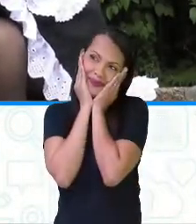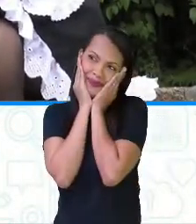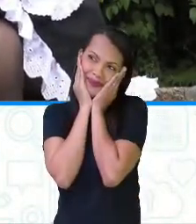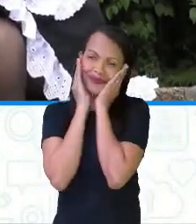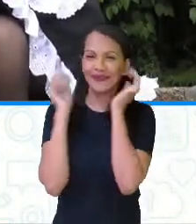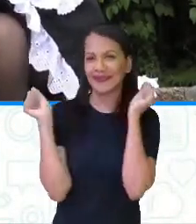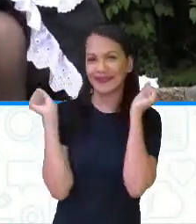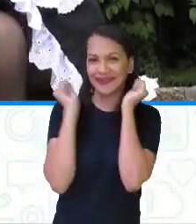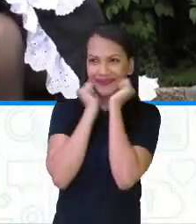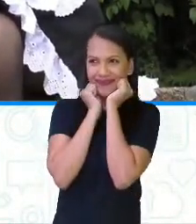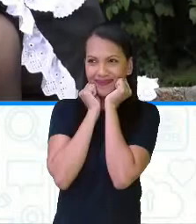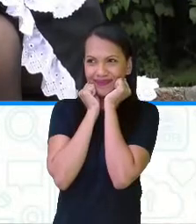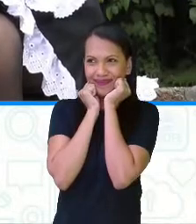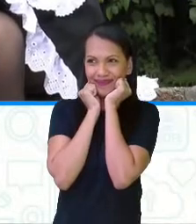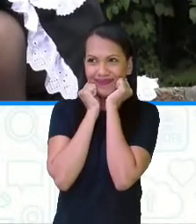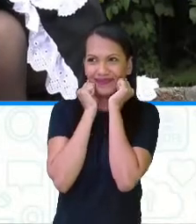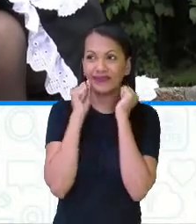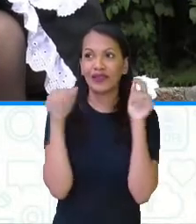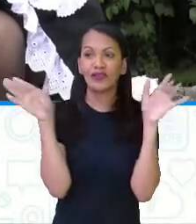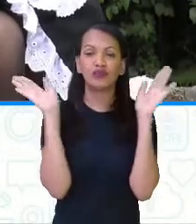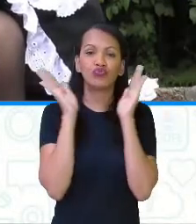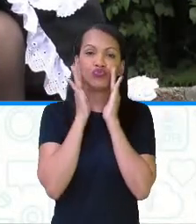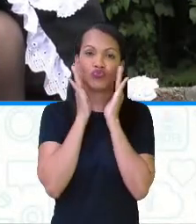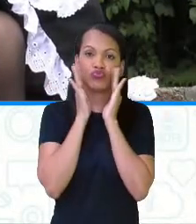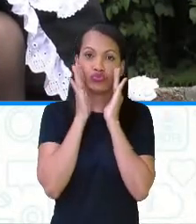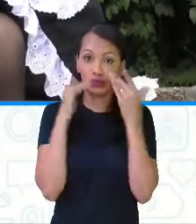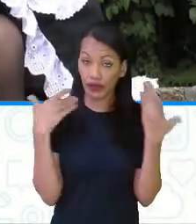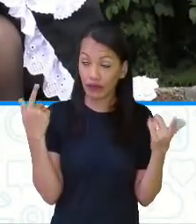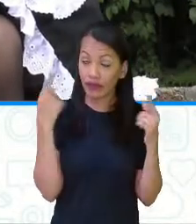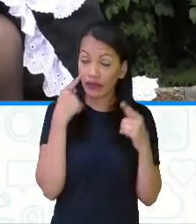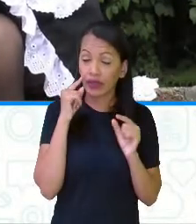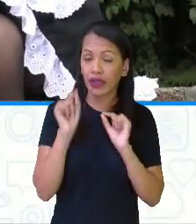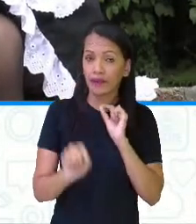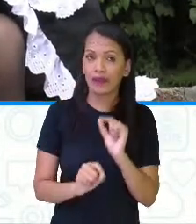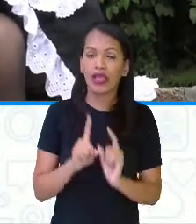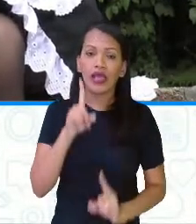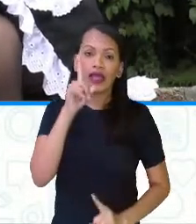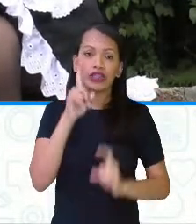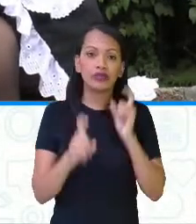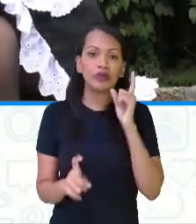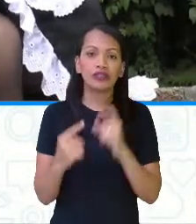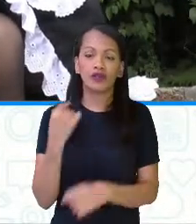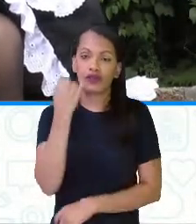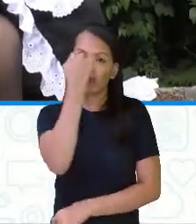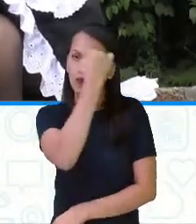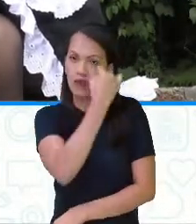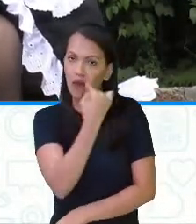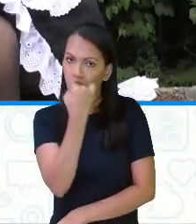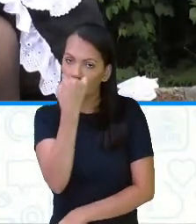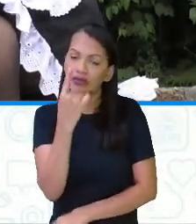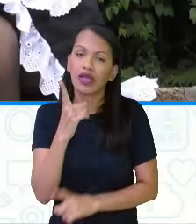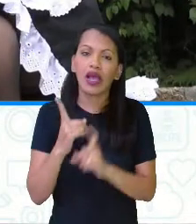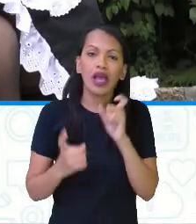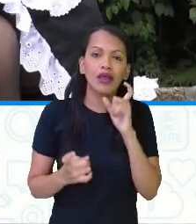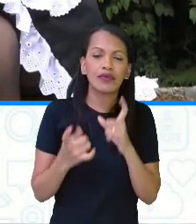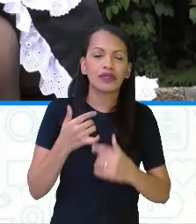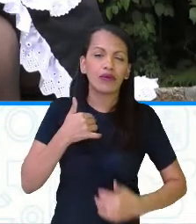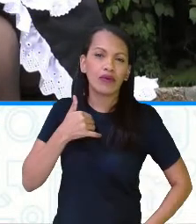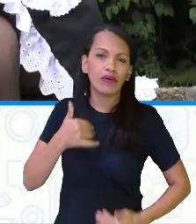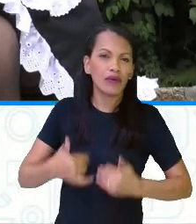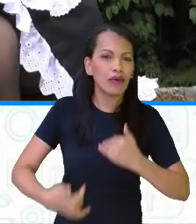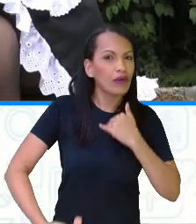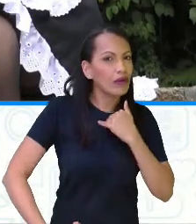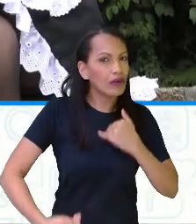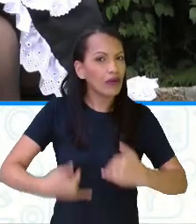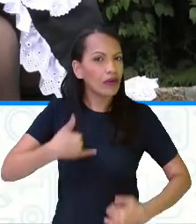com o rosto variadas, usando a expressão corporal também de forma variada, e a gente consegue perceber as diferenças